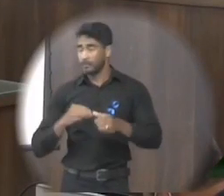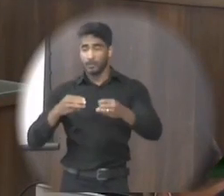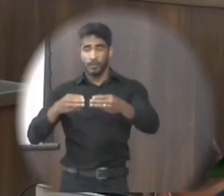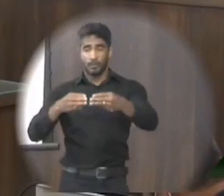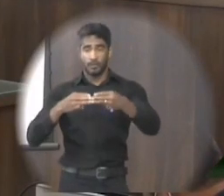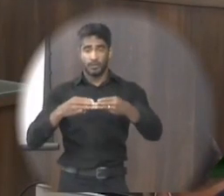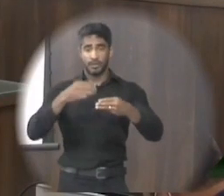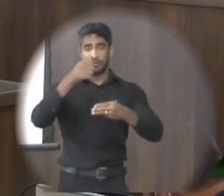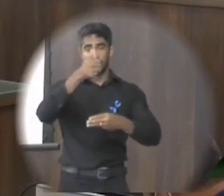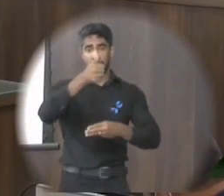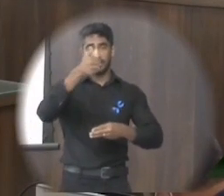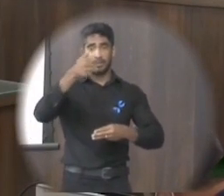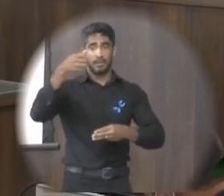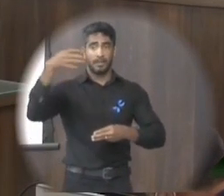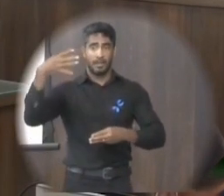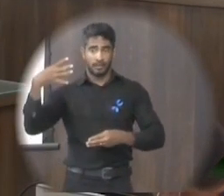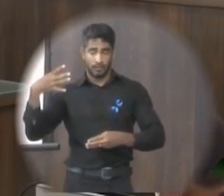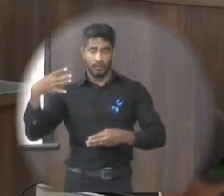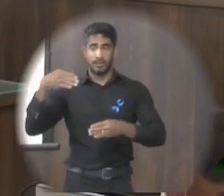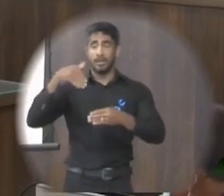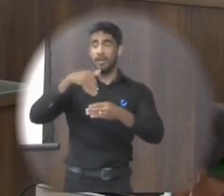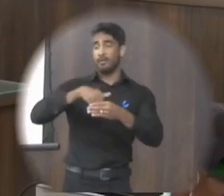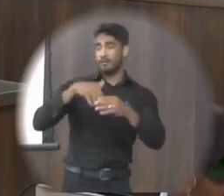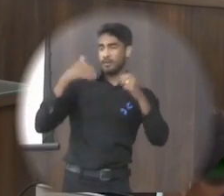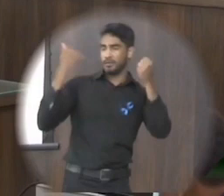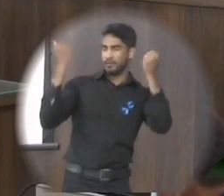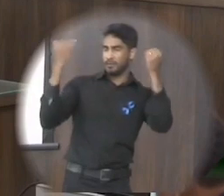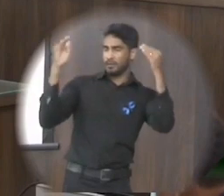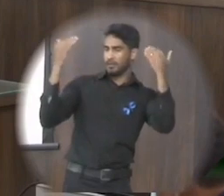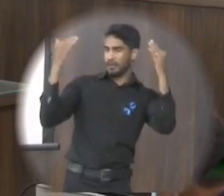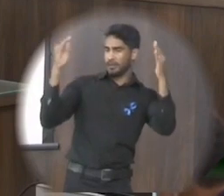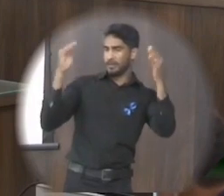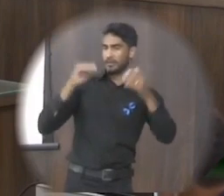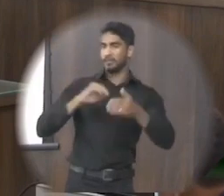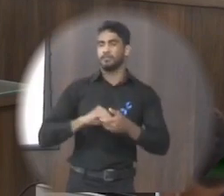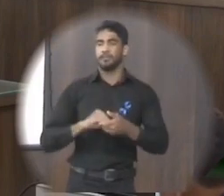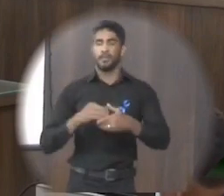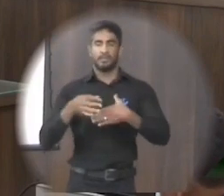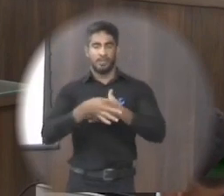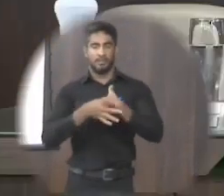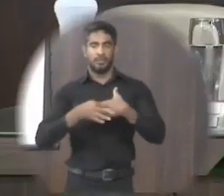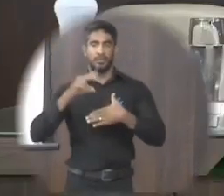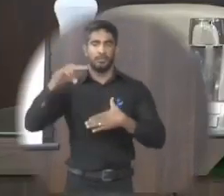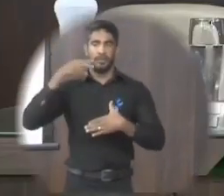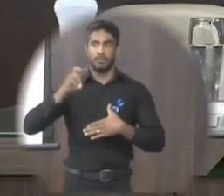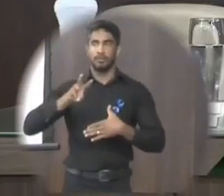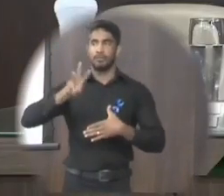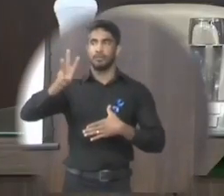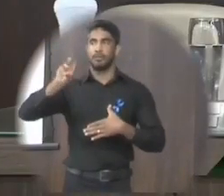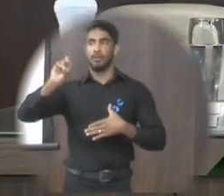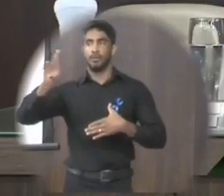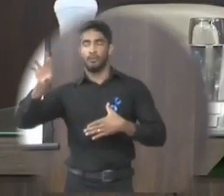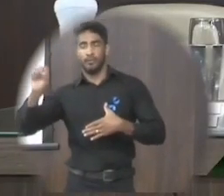Moção 114, voto de congratulação, de autoria do vereador Willis Carlos